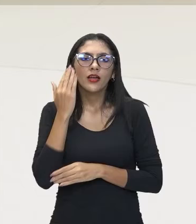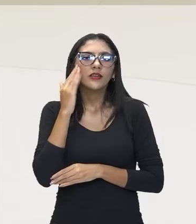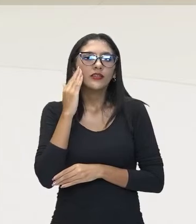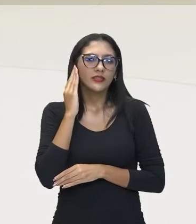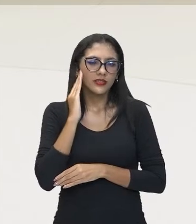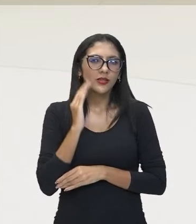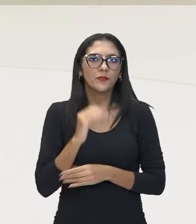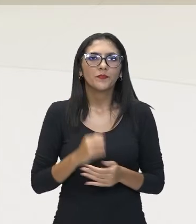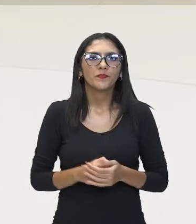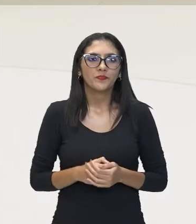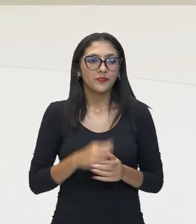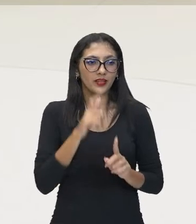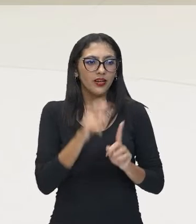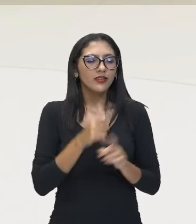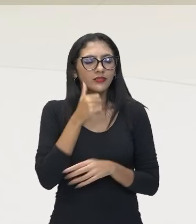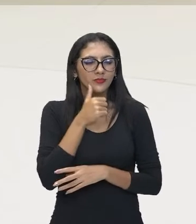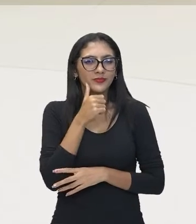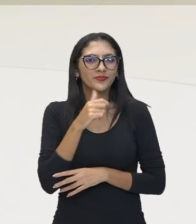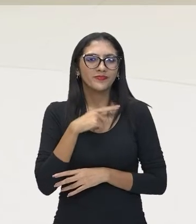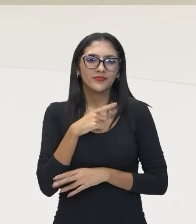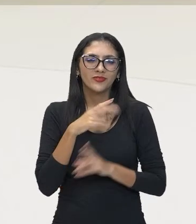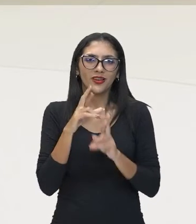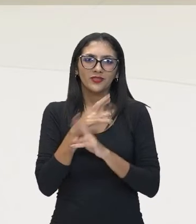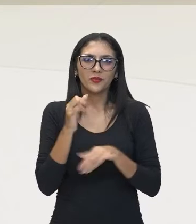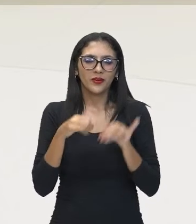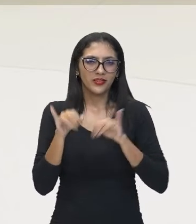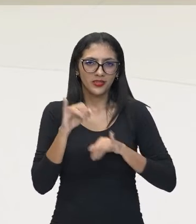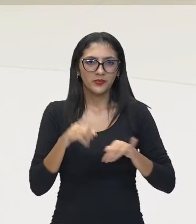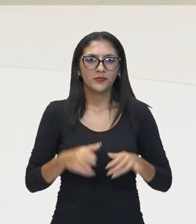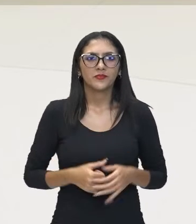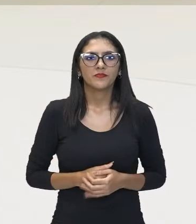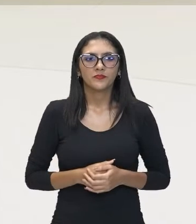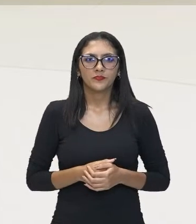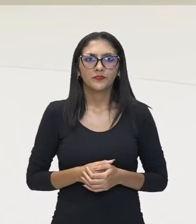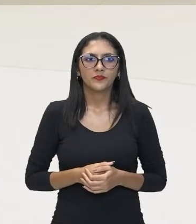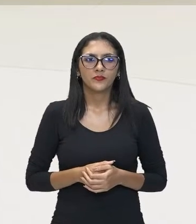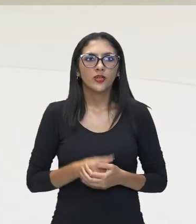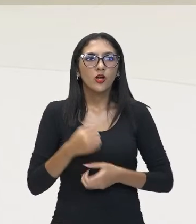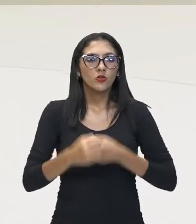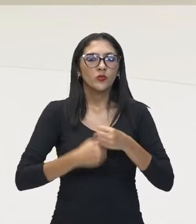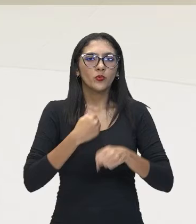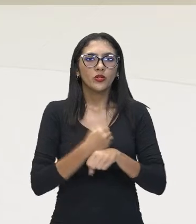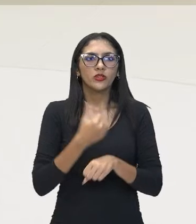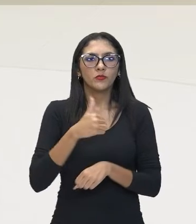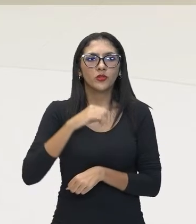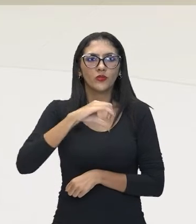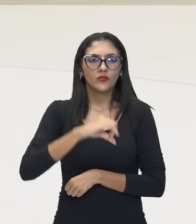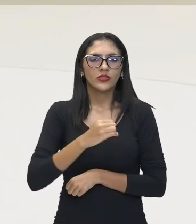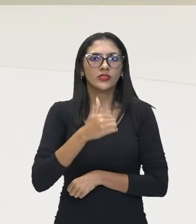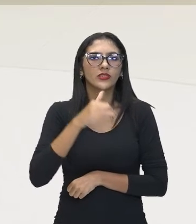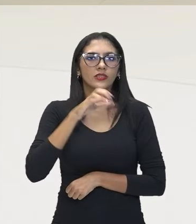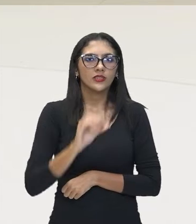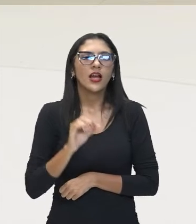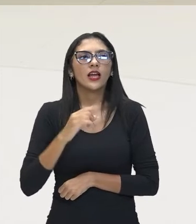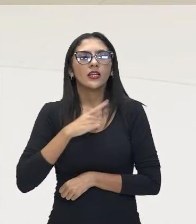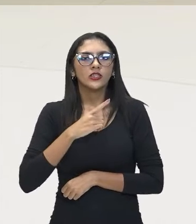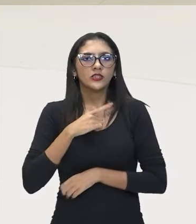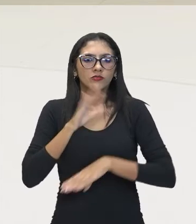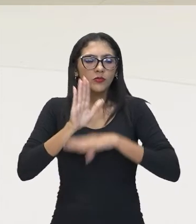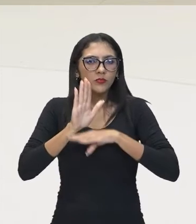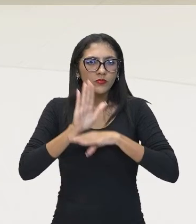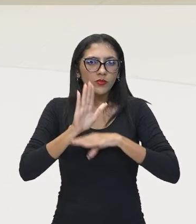mulher que desenvolveu tanto a química, tá? Então, olha só, em 1910, finalmente, auxiliada pelo